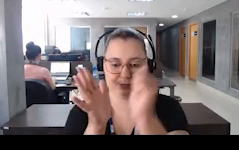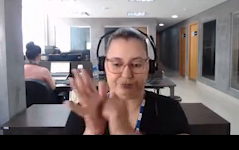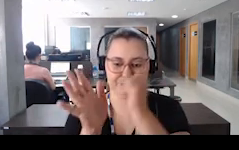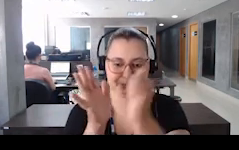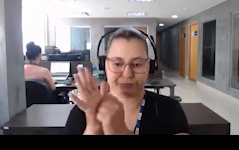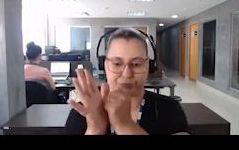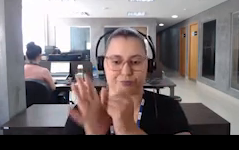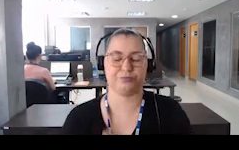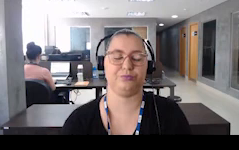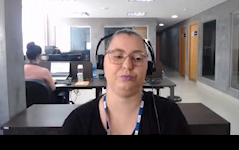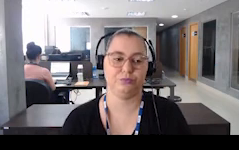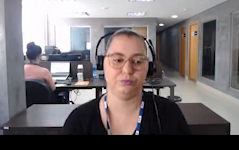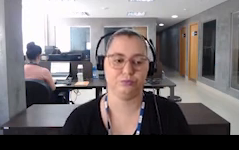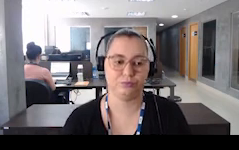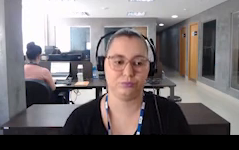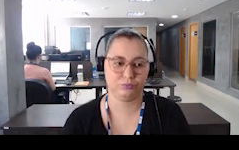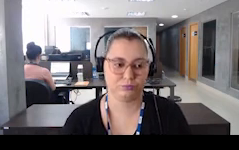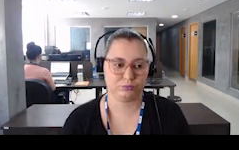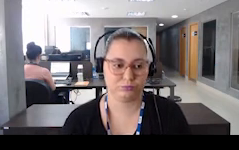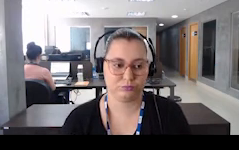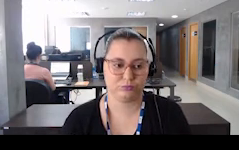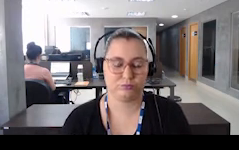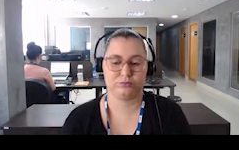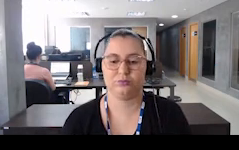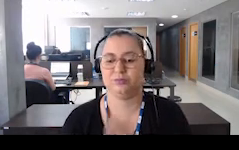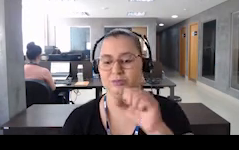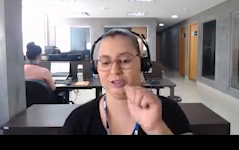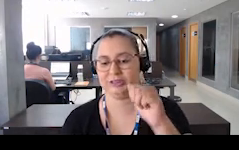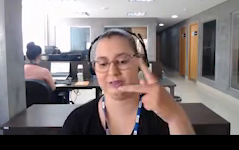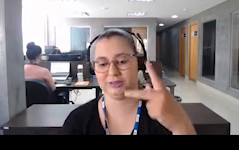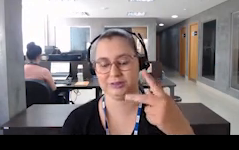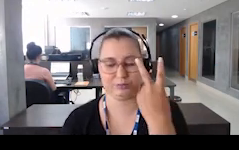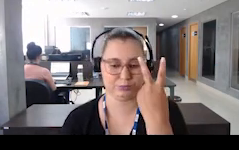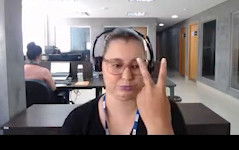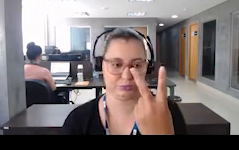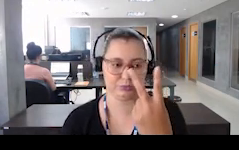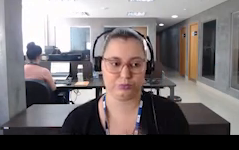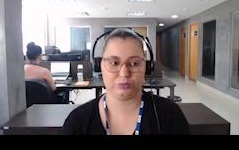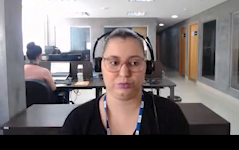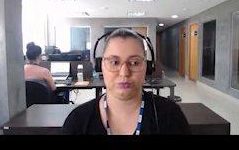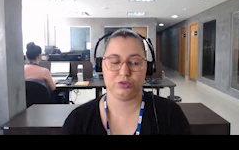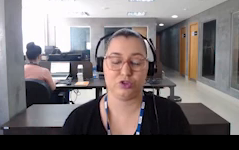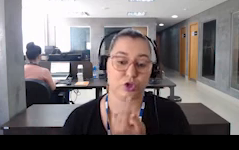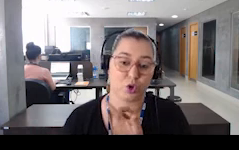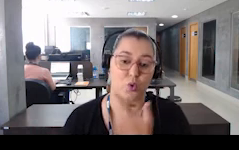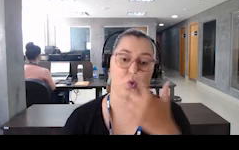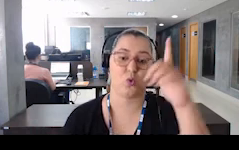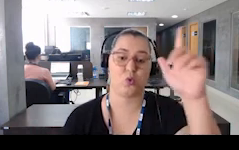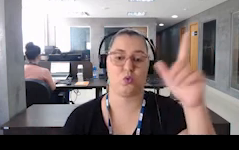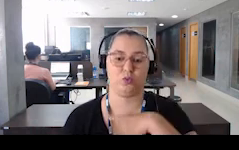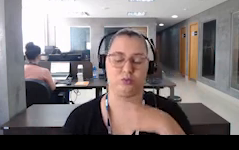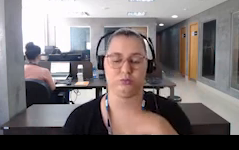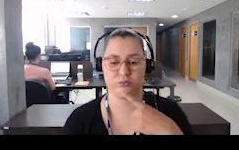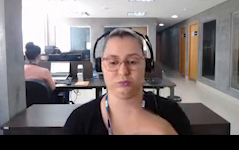apagar. Que esse foi só um exemplo. Então, a SAP 2 já está descrita aí para vocês, né? Já é uma outra situação